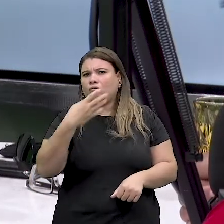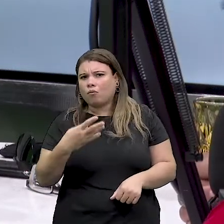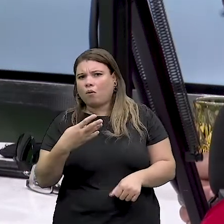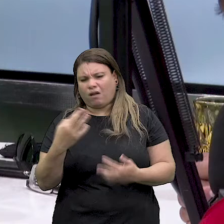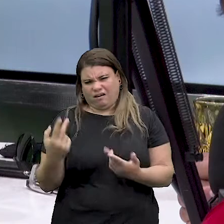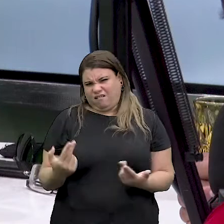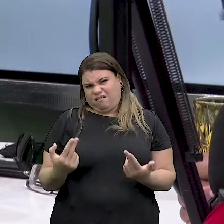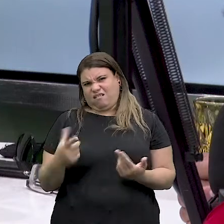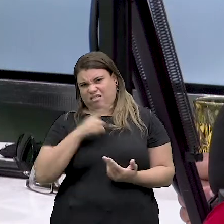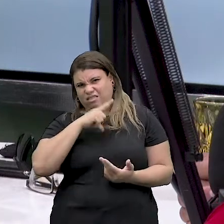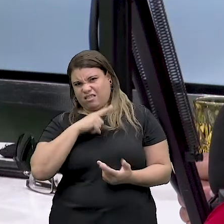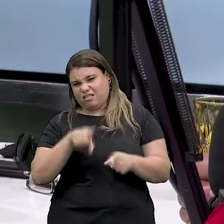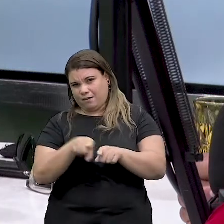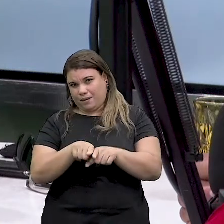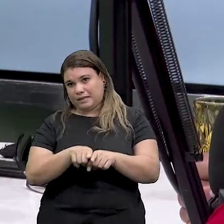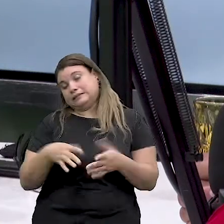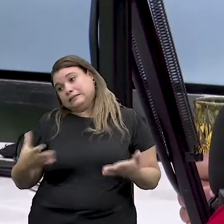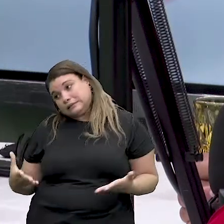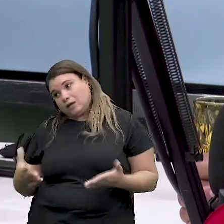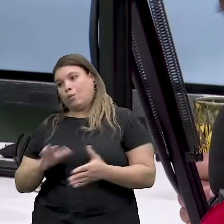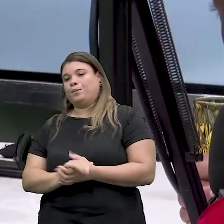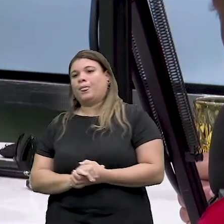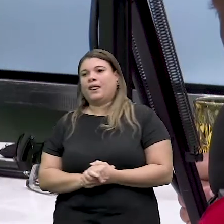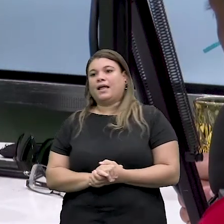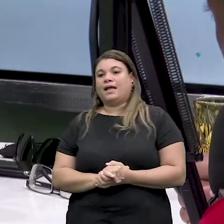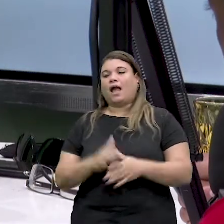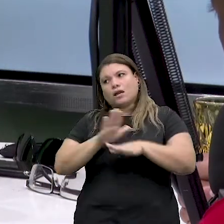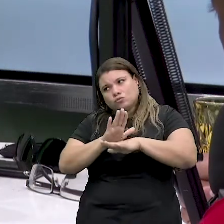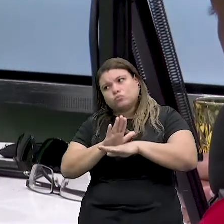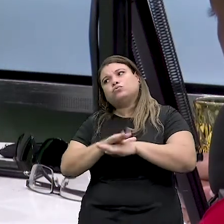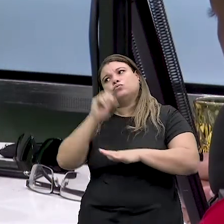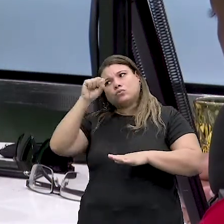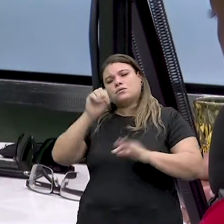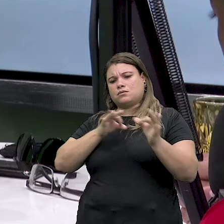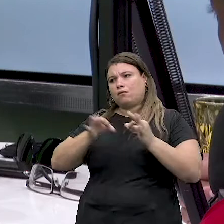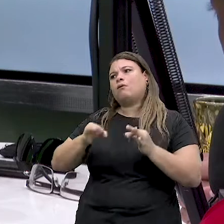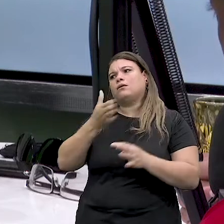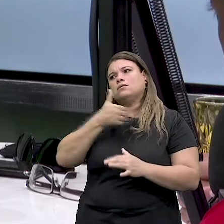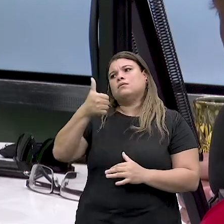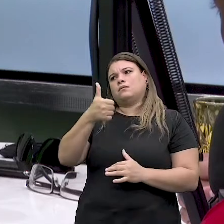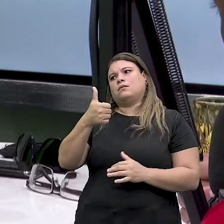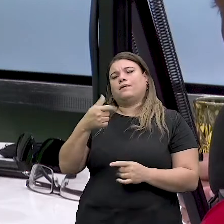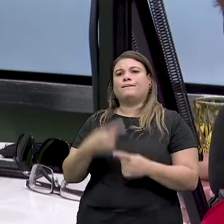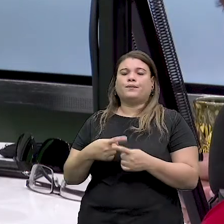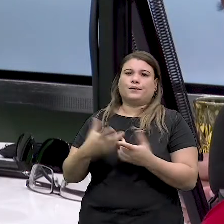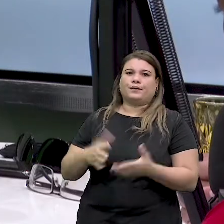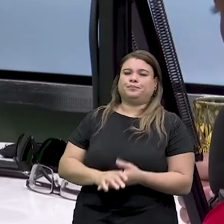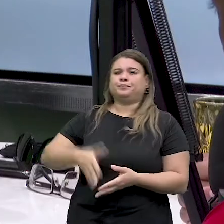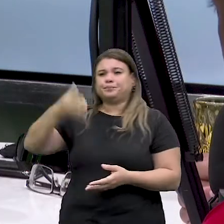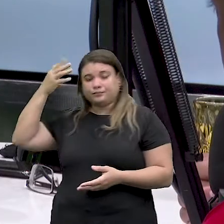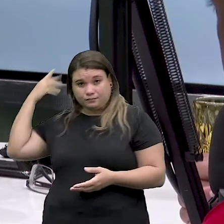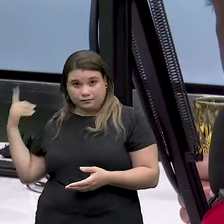produção. Porque na Idade Média, lá nos castelos, tinha igreja, e você comprava isso aqui por 10, você tinha que vender por 10.